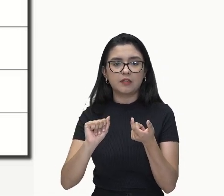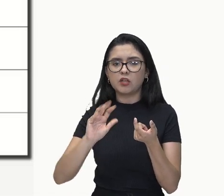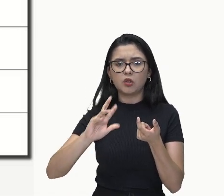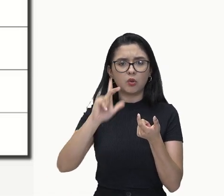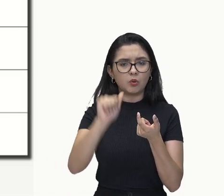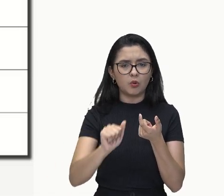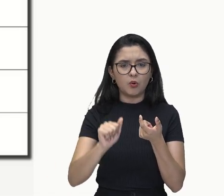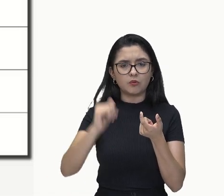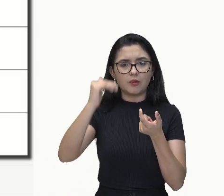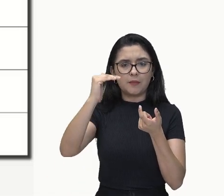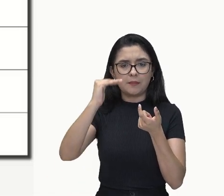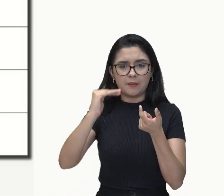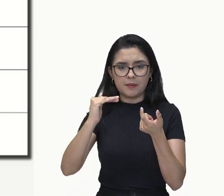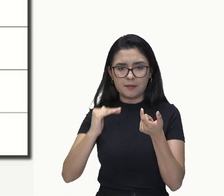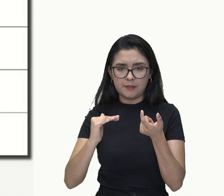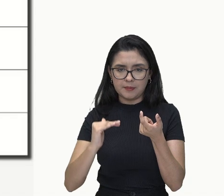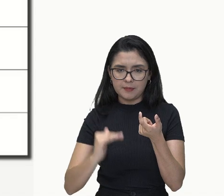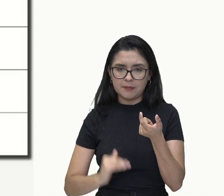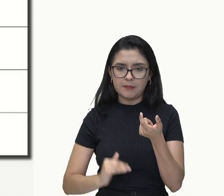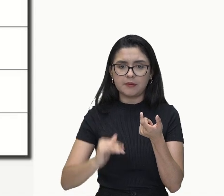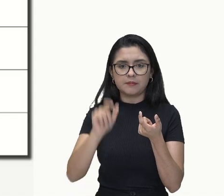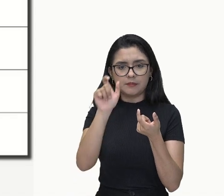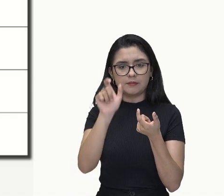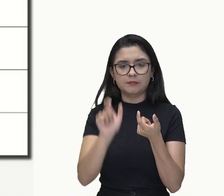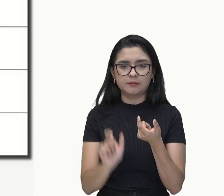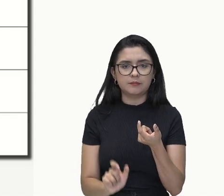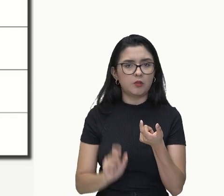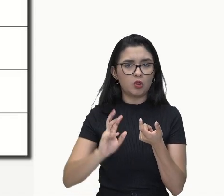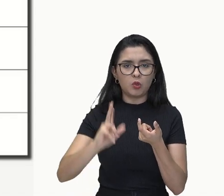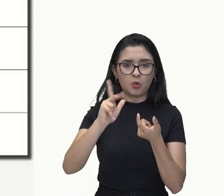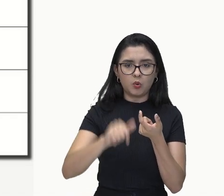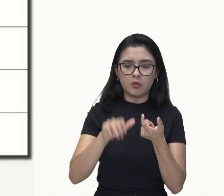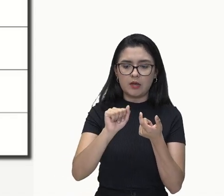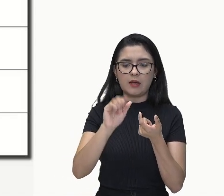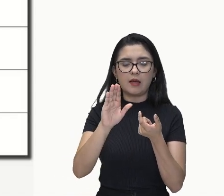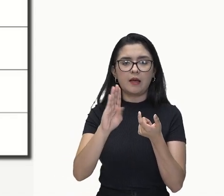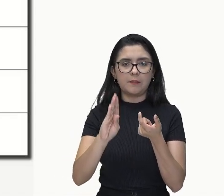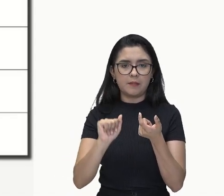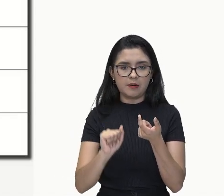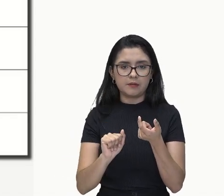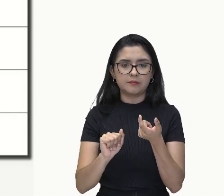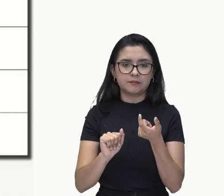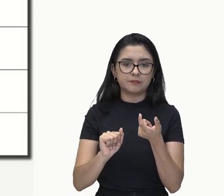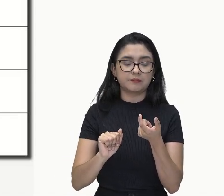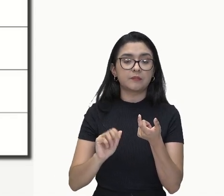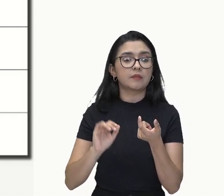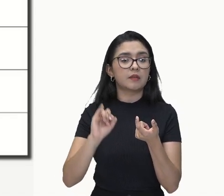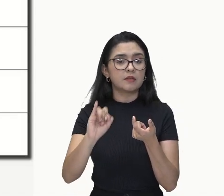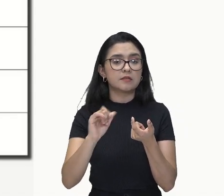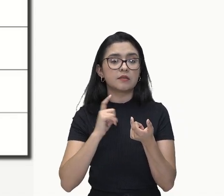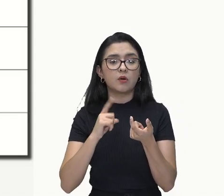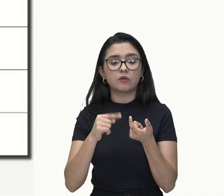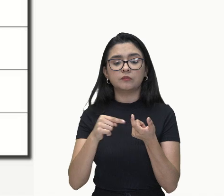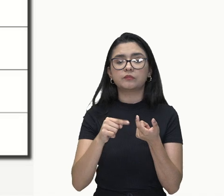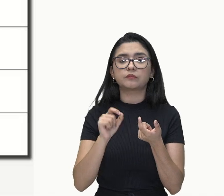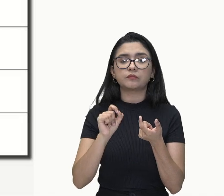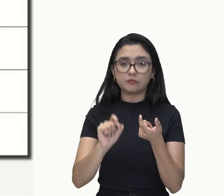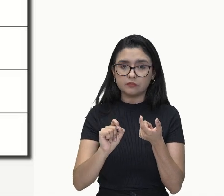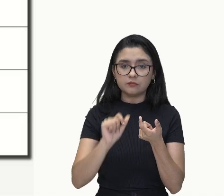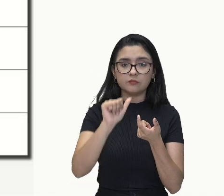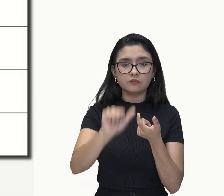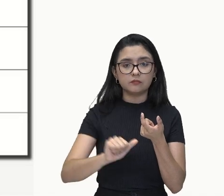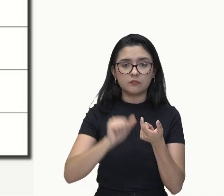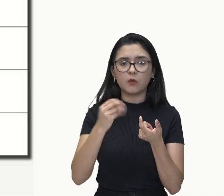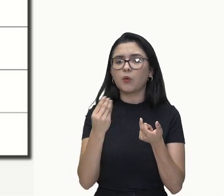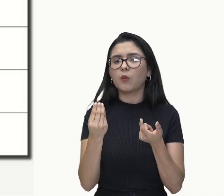Ó. Abas, aba, abamos, abais, aban. Essa terminação verbal, quando o verbo está conjugado, como é que